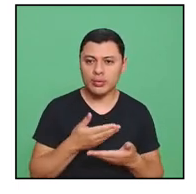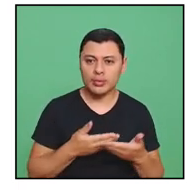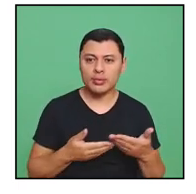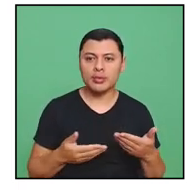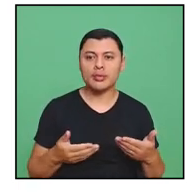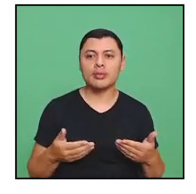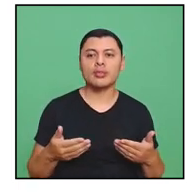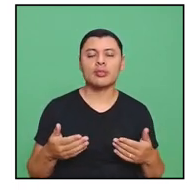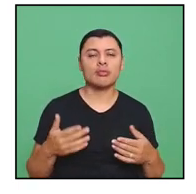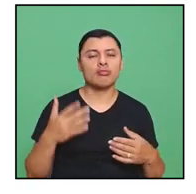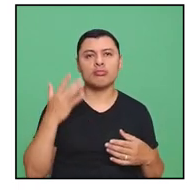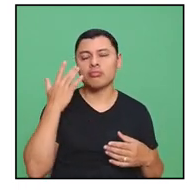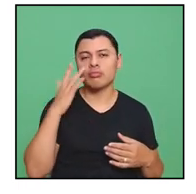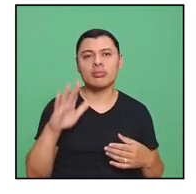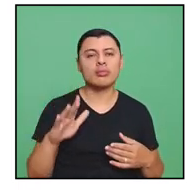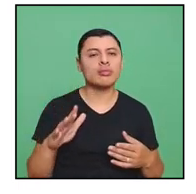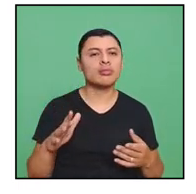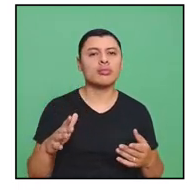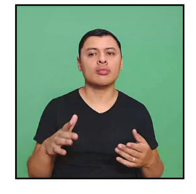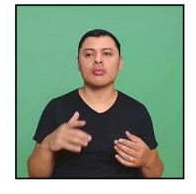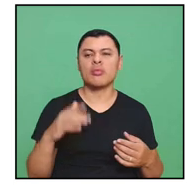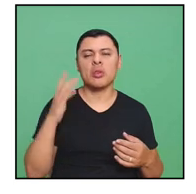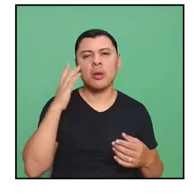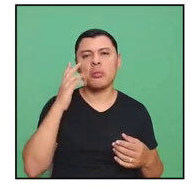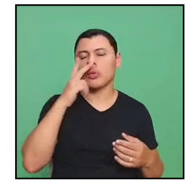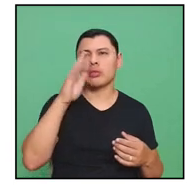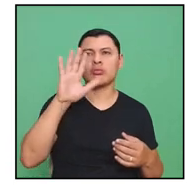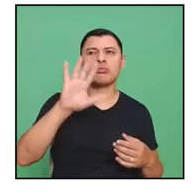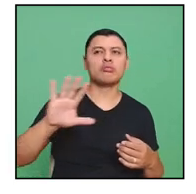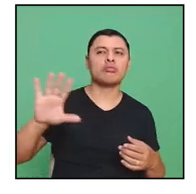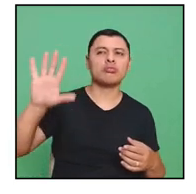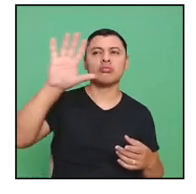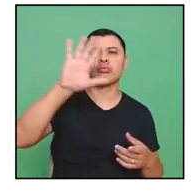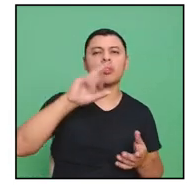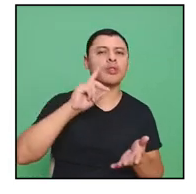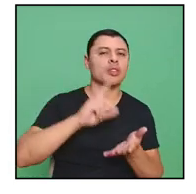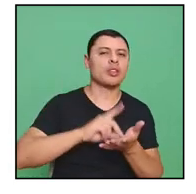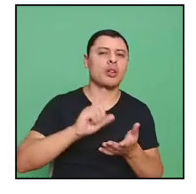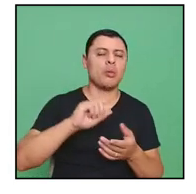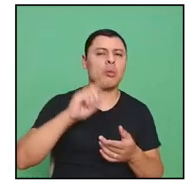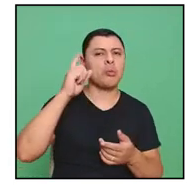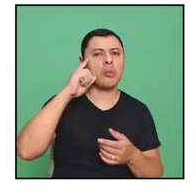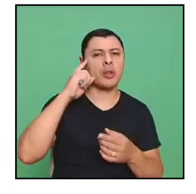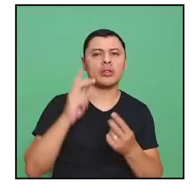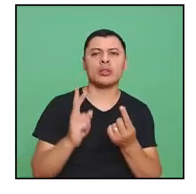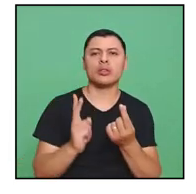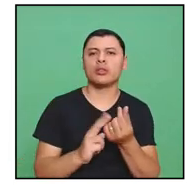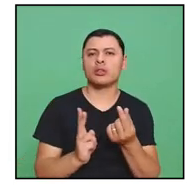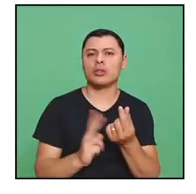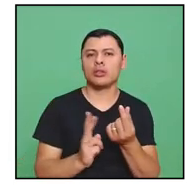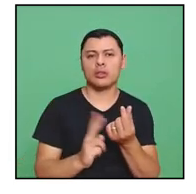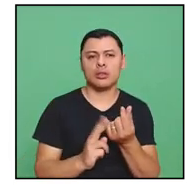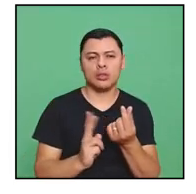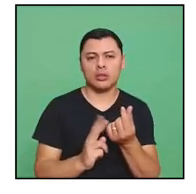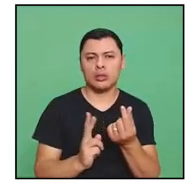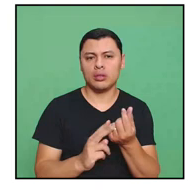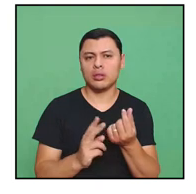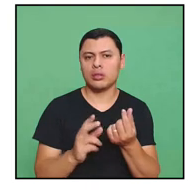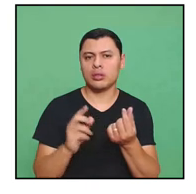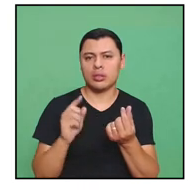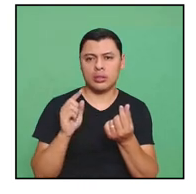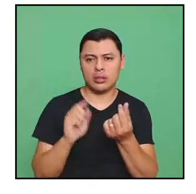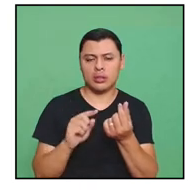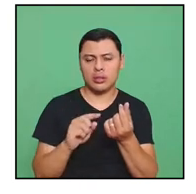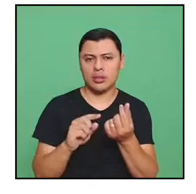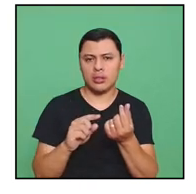sei lá, eu acho que é uma ilusão, né? Achar que de fato uma criptomoeda é uma relação